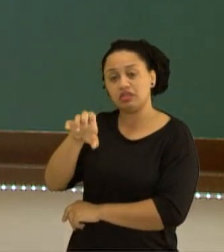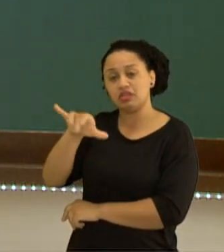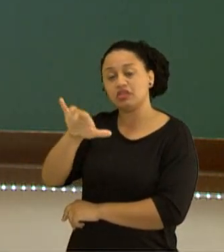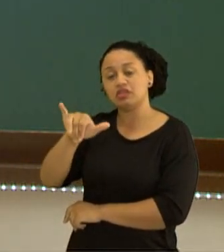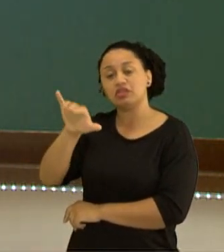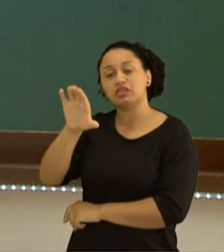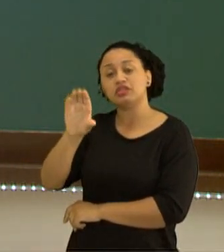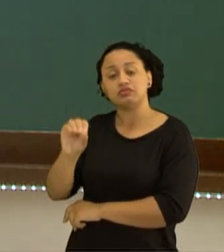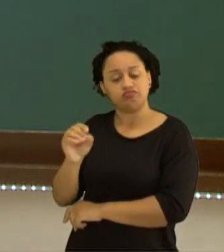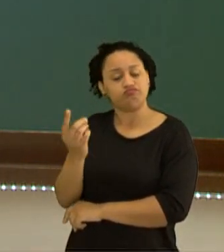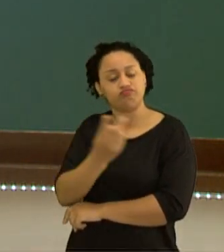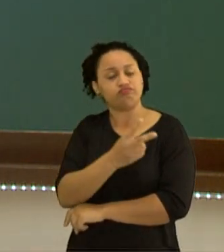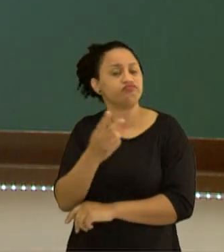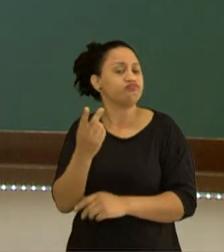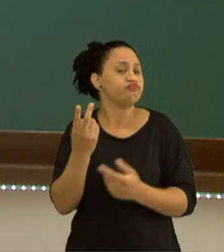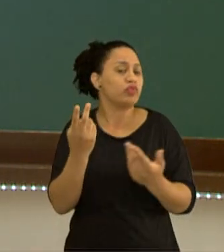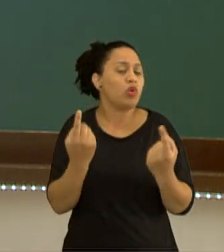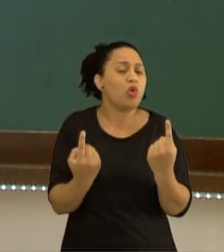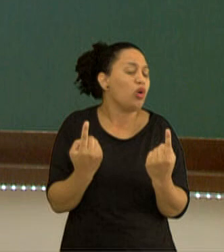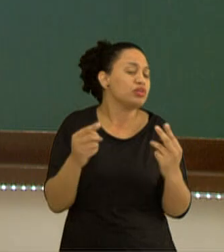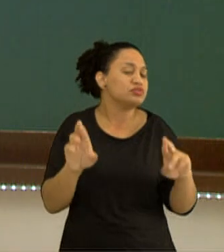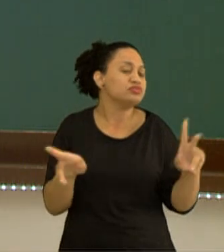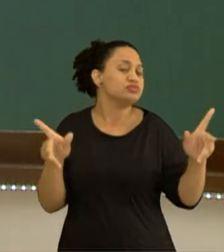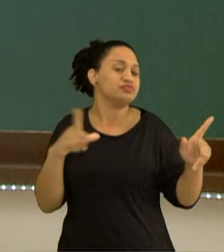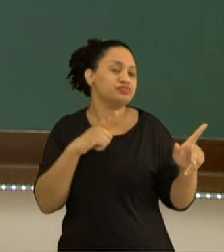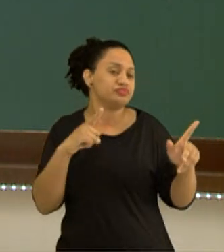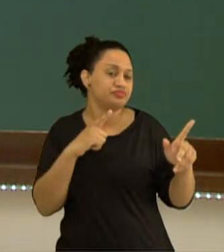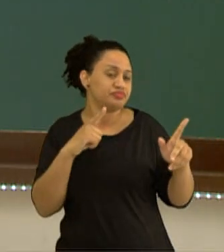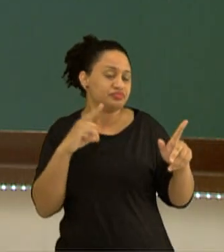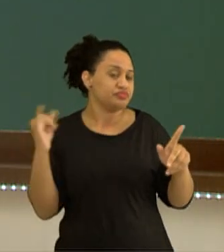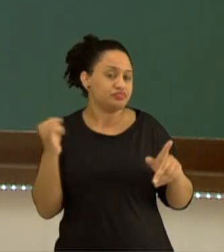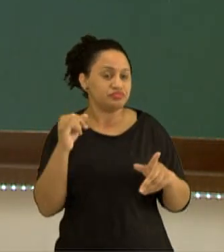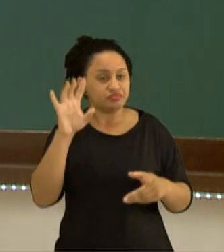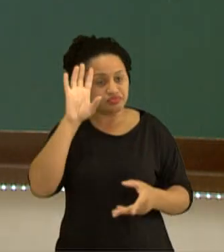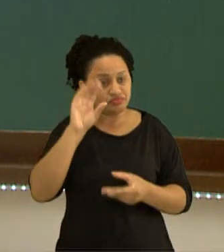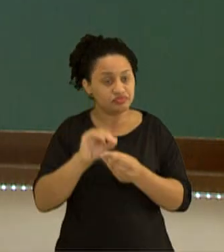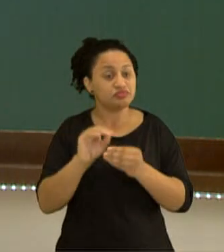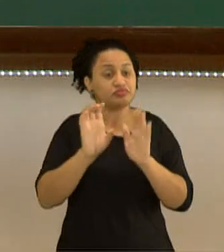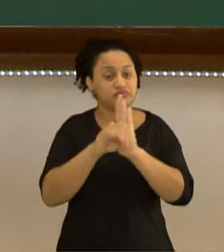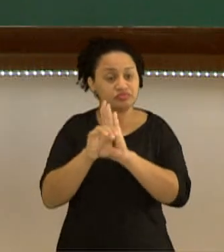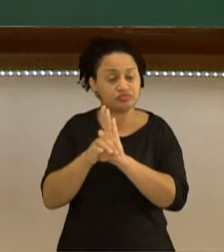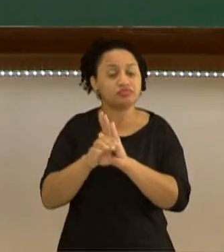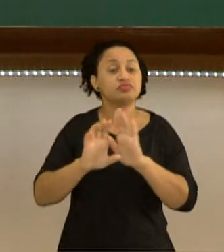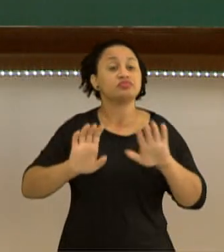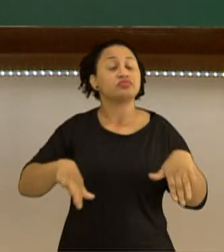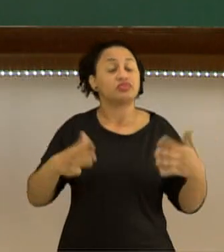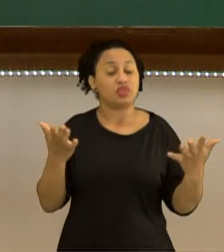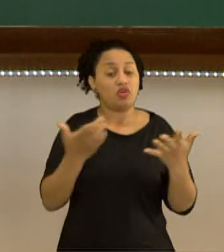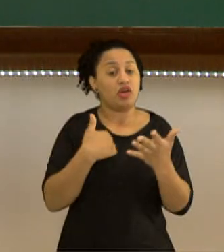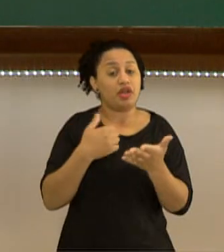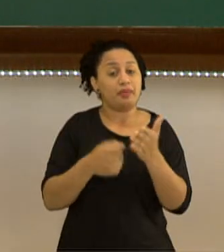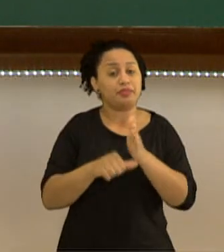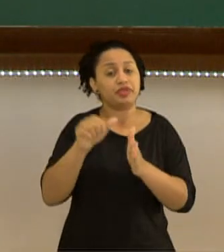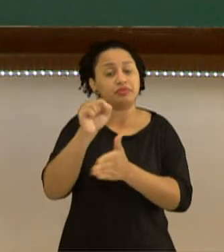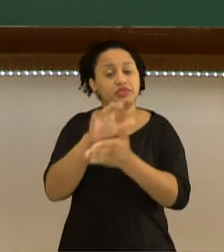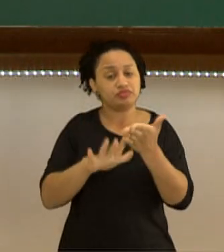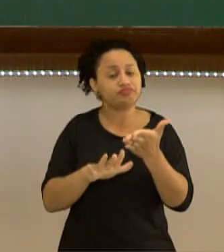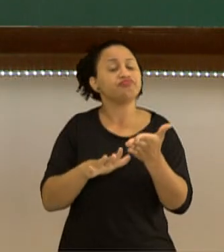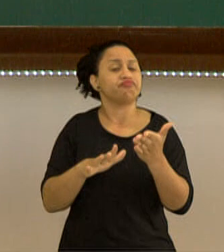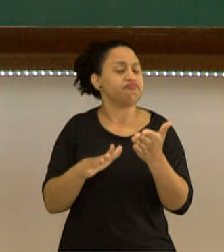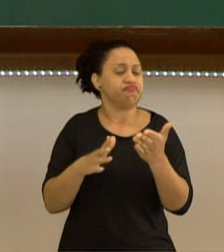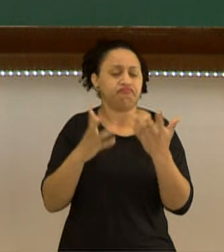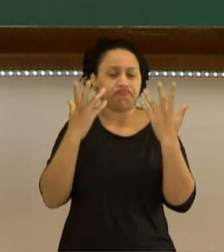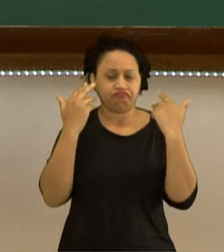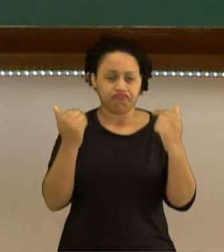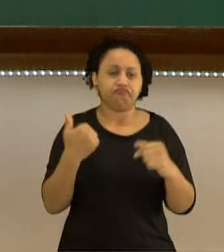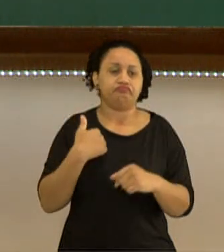mais amplo de ginástica de condicionamento físico, tá? Então, vamos entender o que é isso com o primeiro exercício. É muito comum